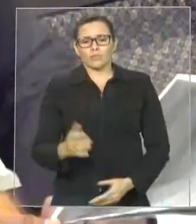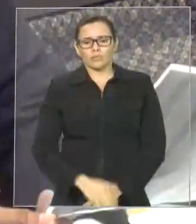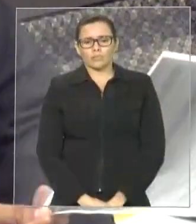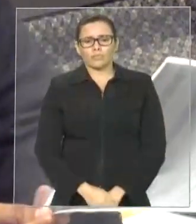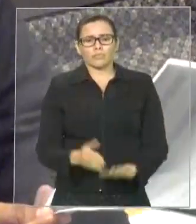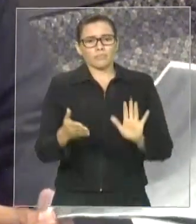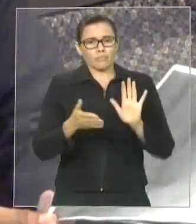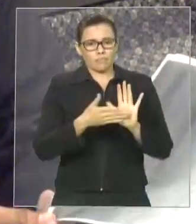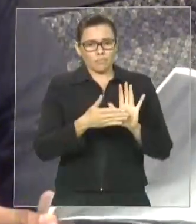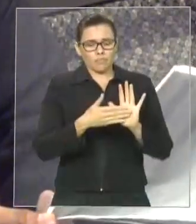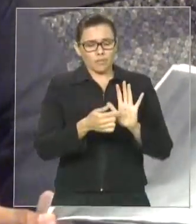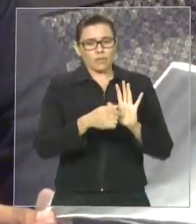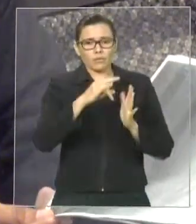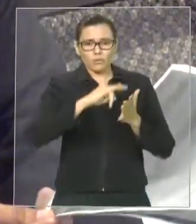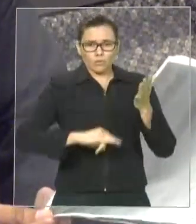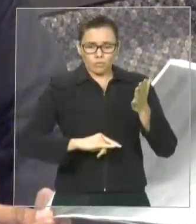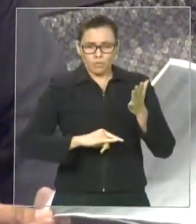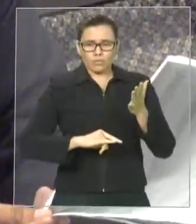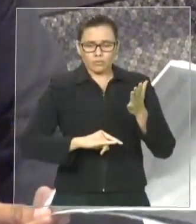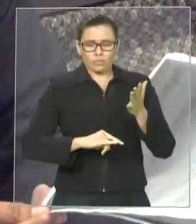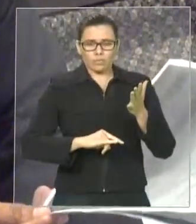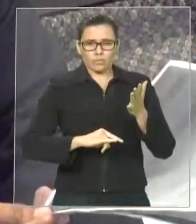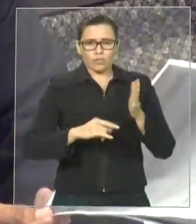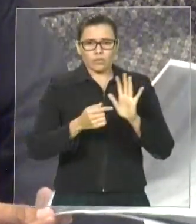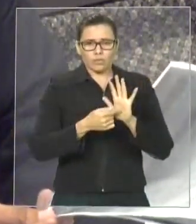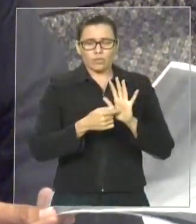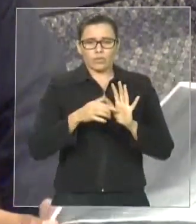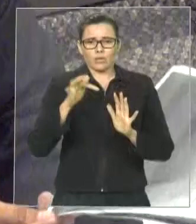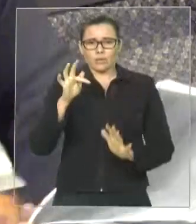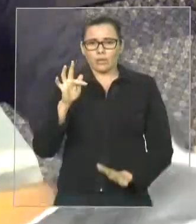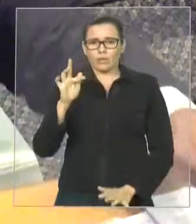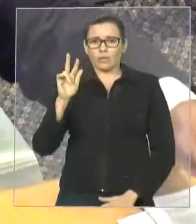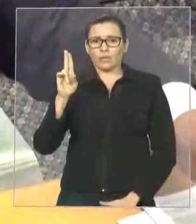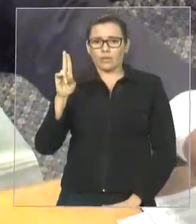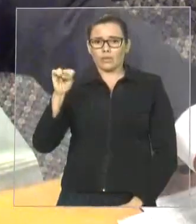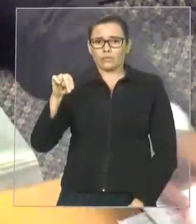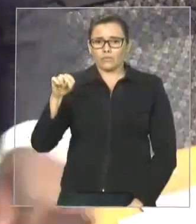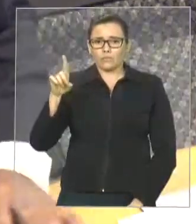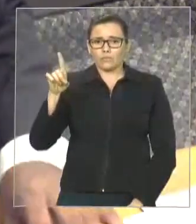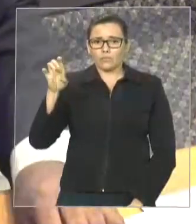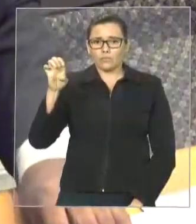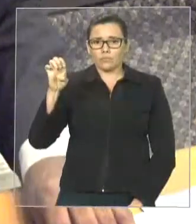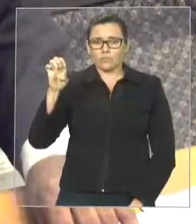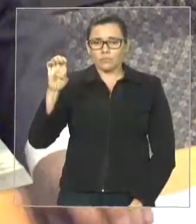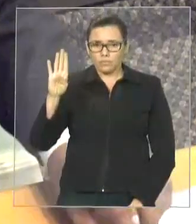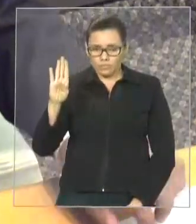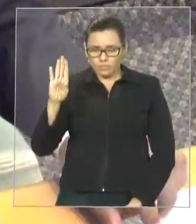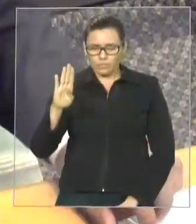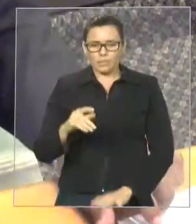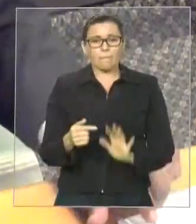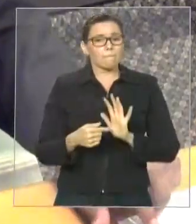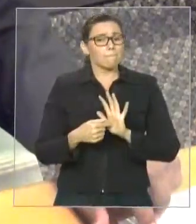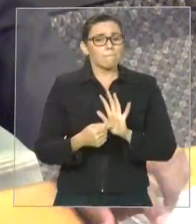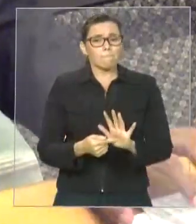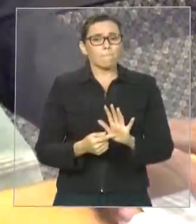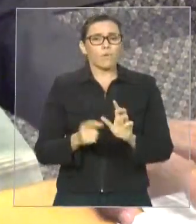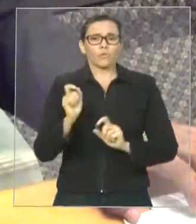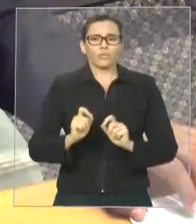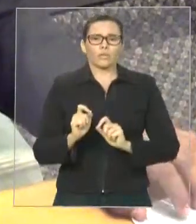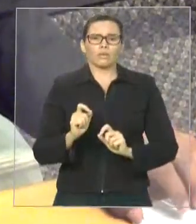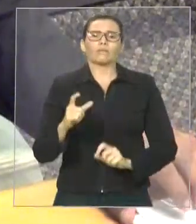mostra que o governo tem dinheiro em caixa, que o prefeito tem dinheiro em caixa. Mas sabe qual é o problema do prefeito? Para finalizar,